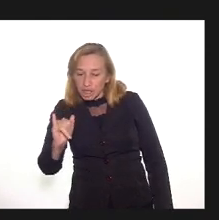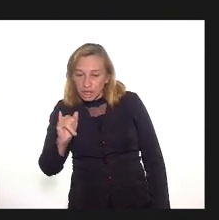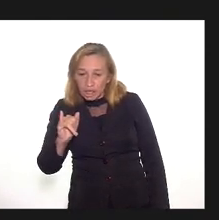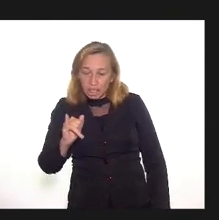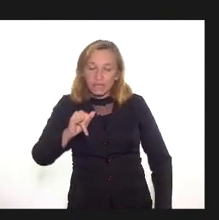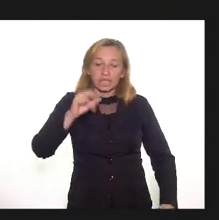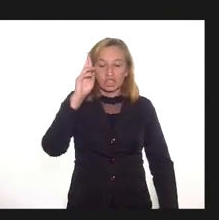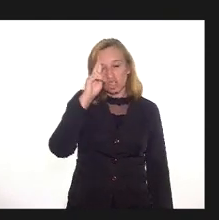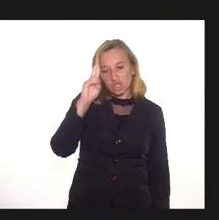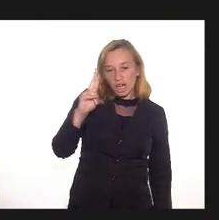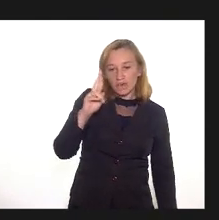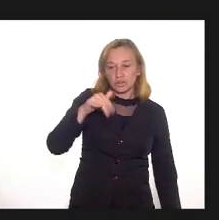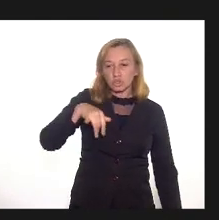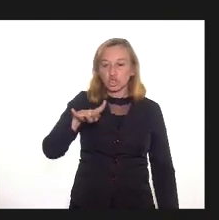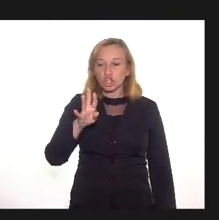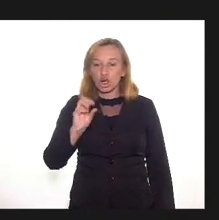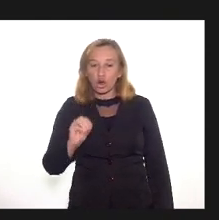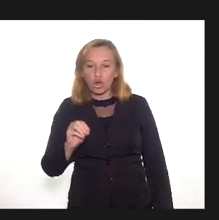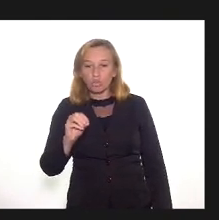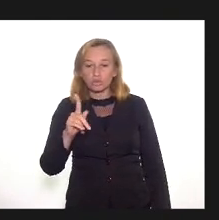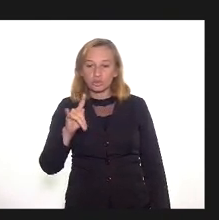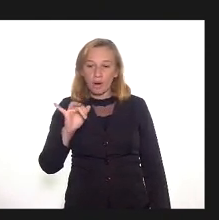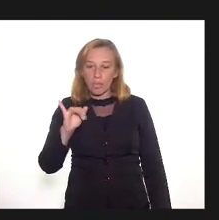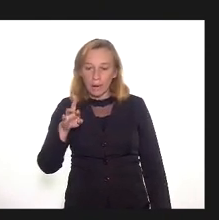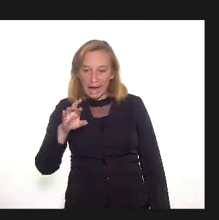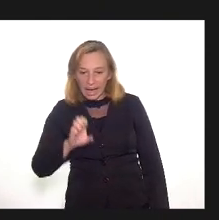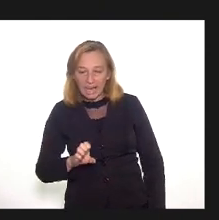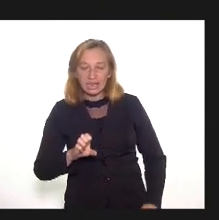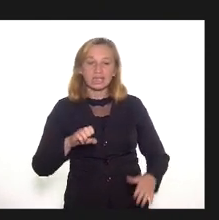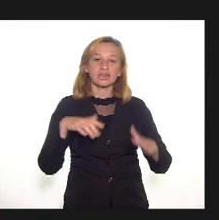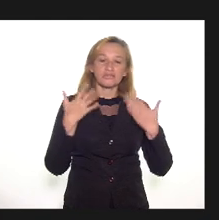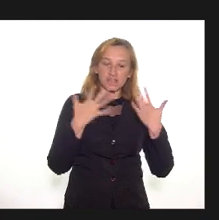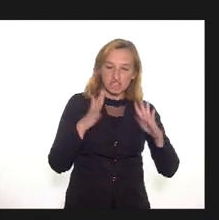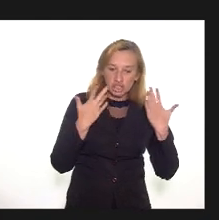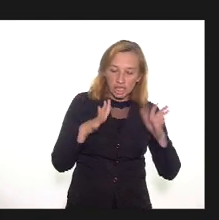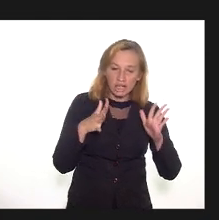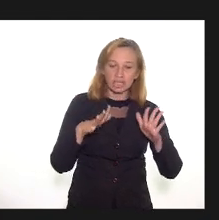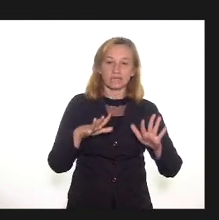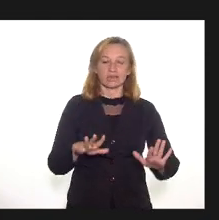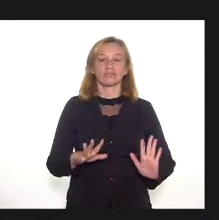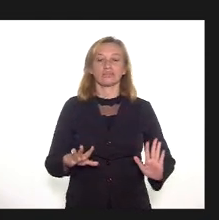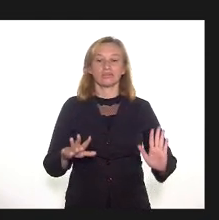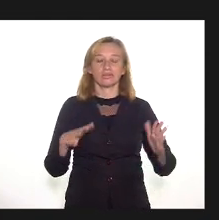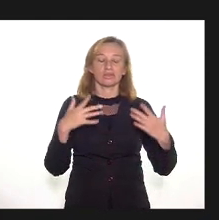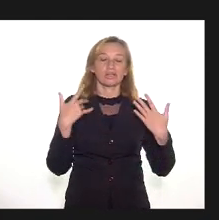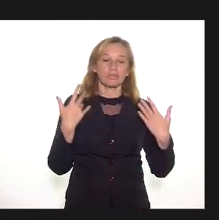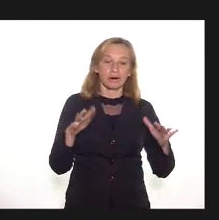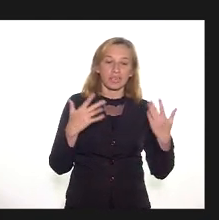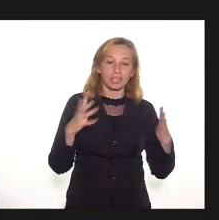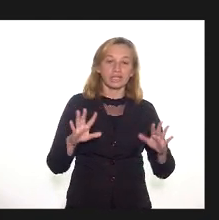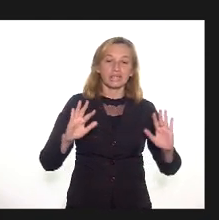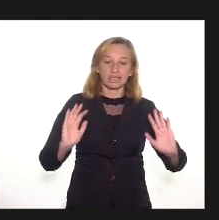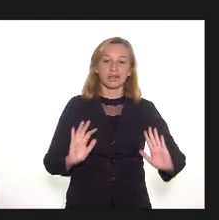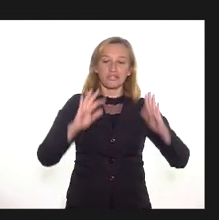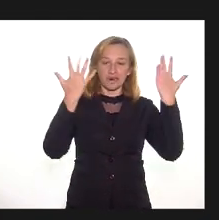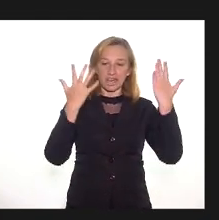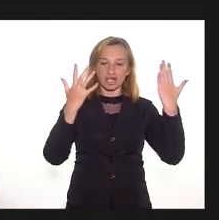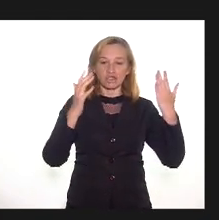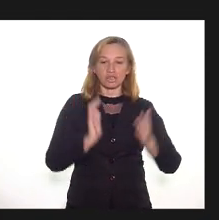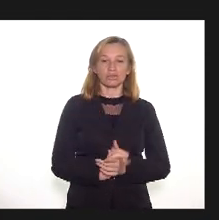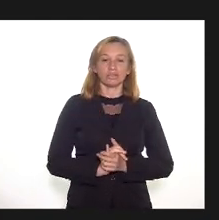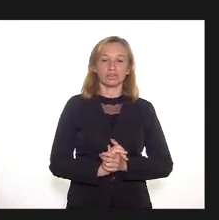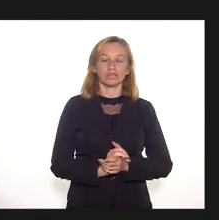de palmares e que se comemora nessa data desse grande ativismo político libertário